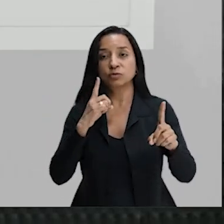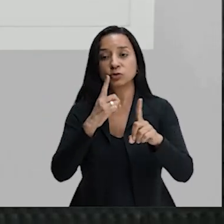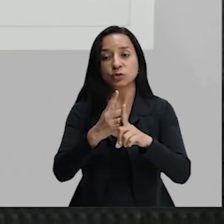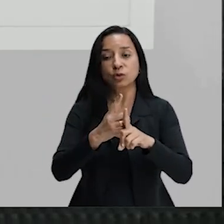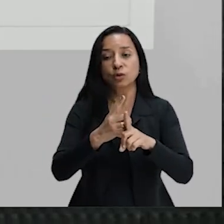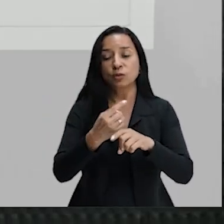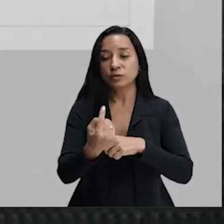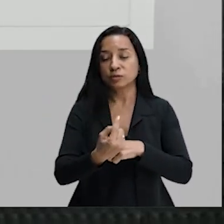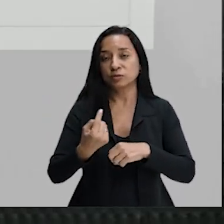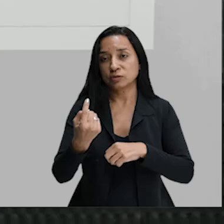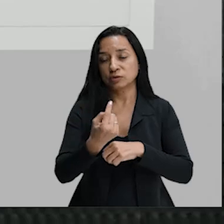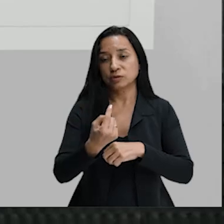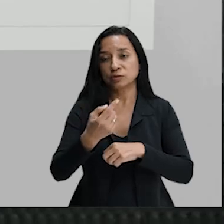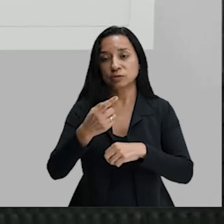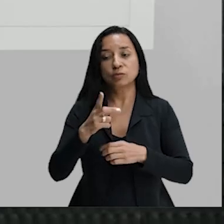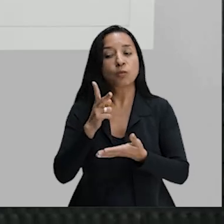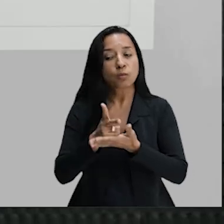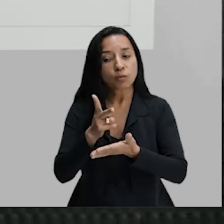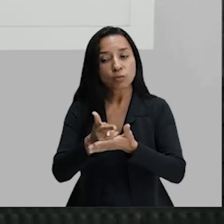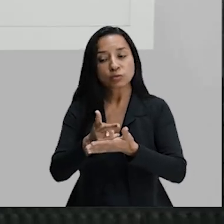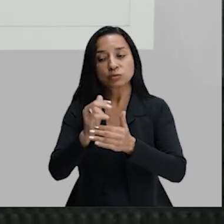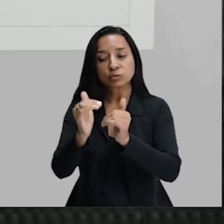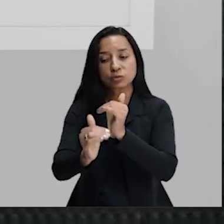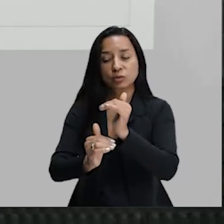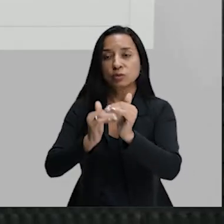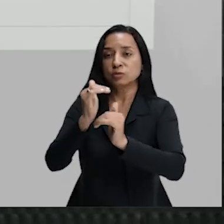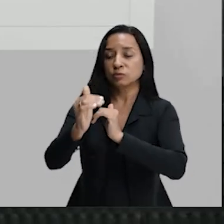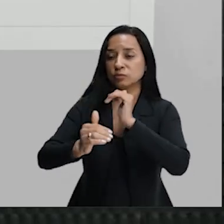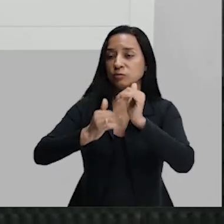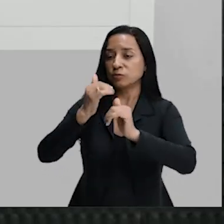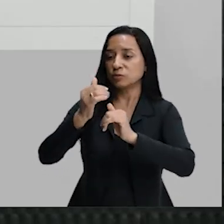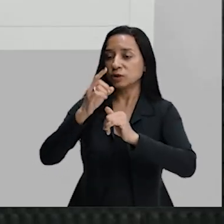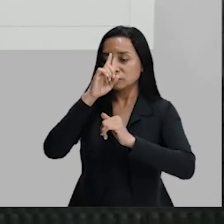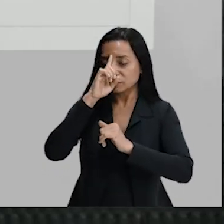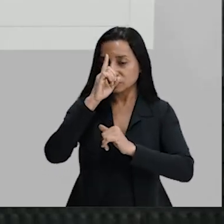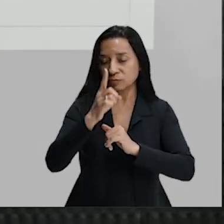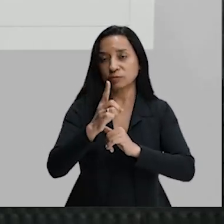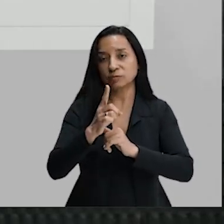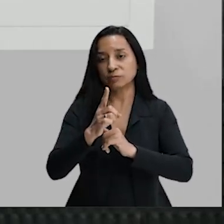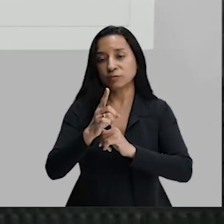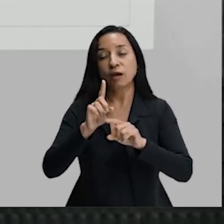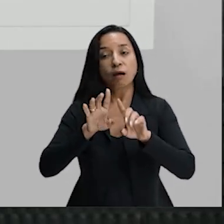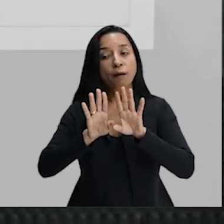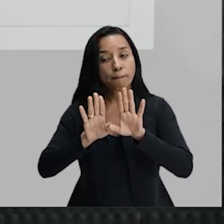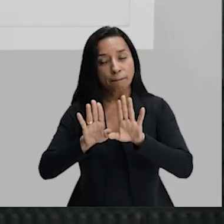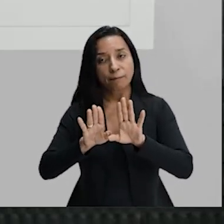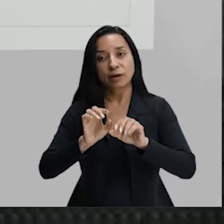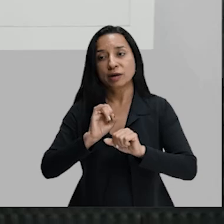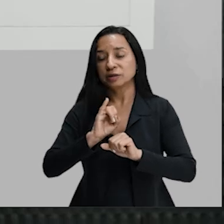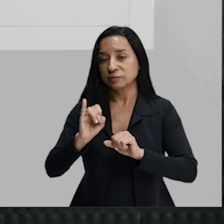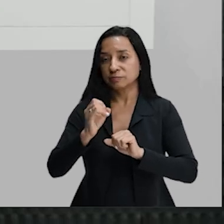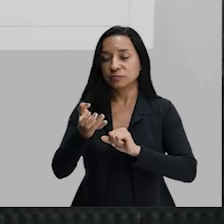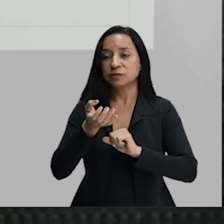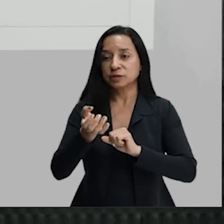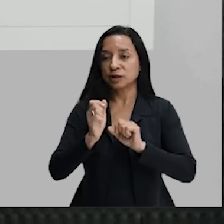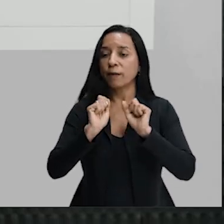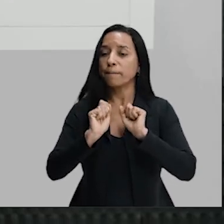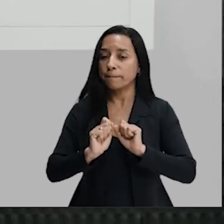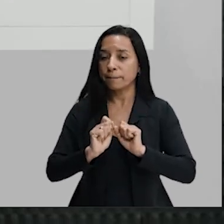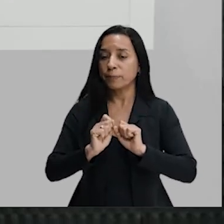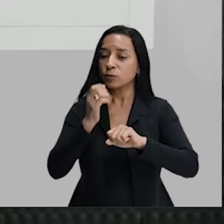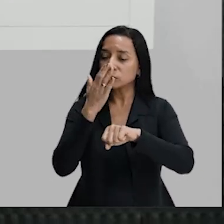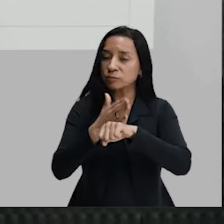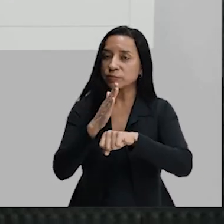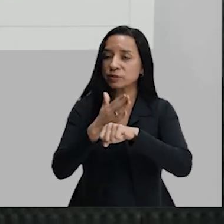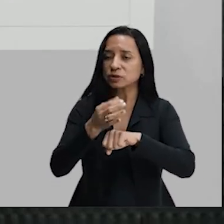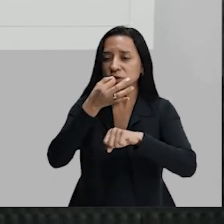dominação. Tá? Mas se você quiser, você pode muito bem exercitar a crítica filosófica e mergulhar naquilo que não é dito para que